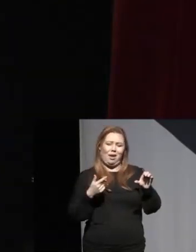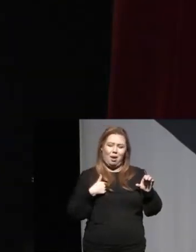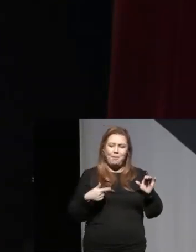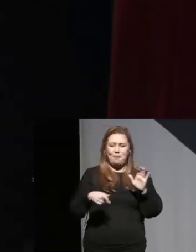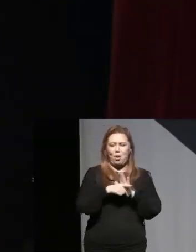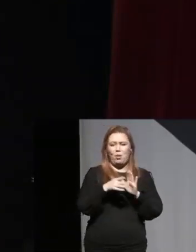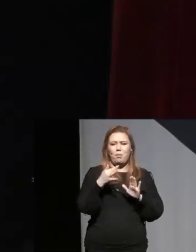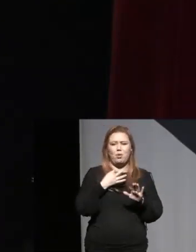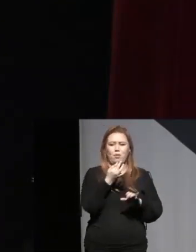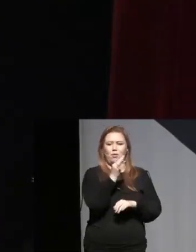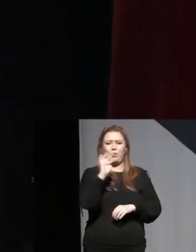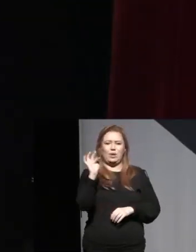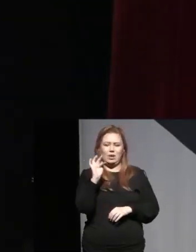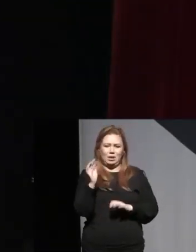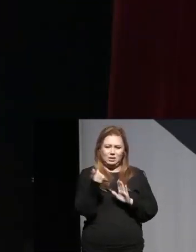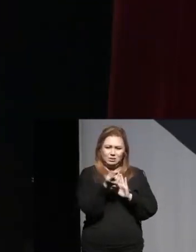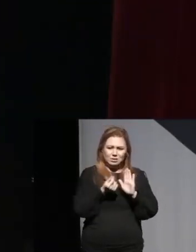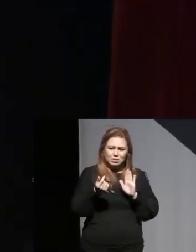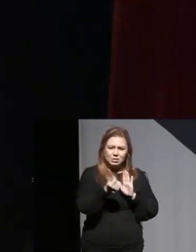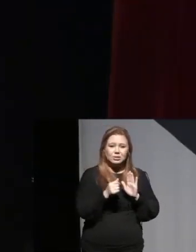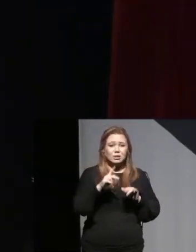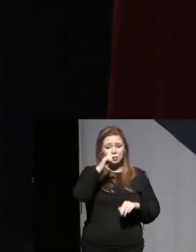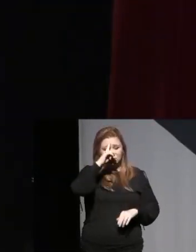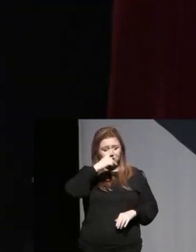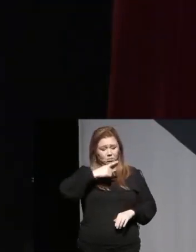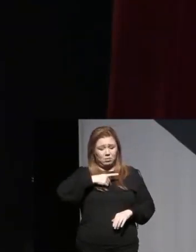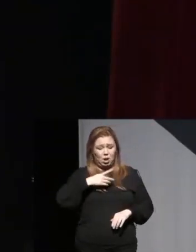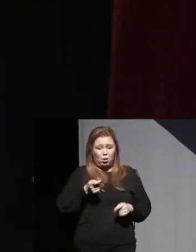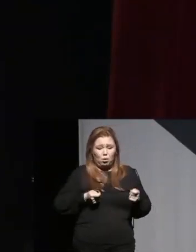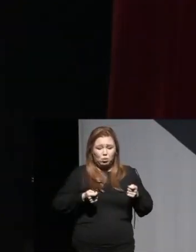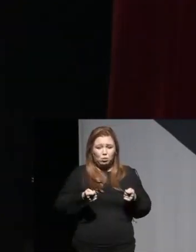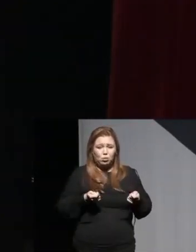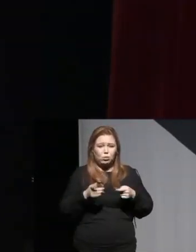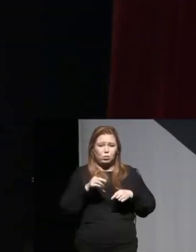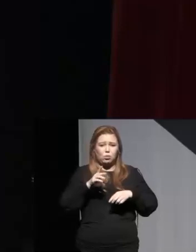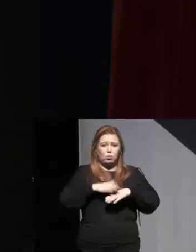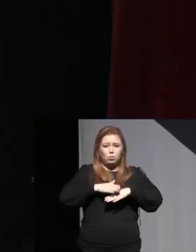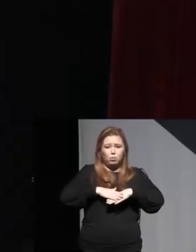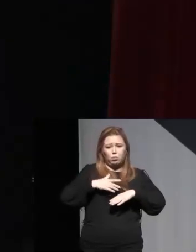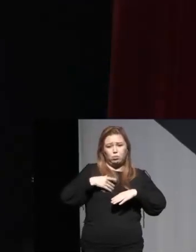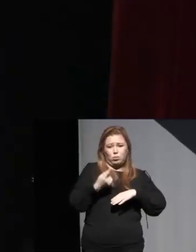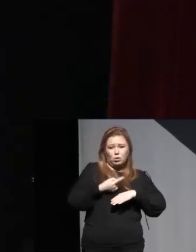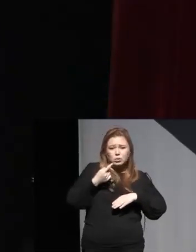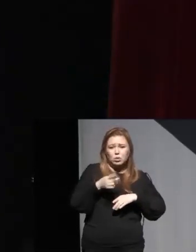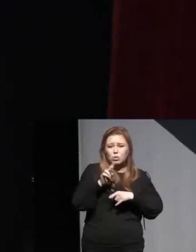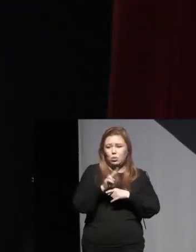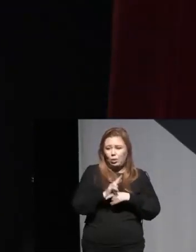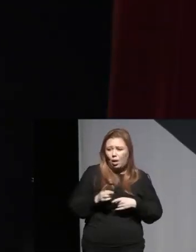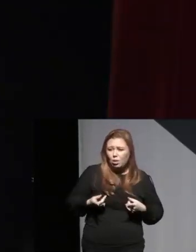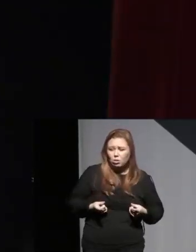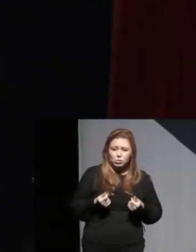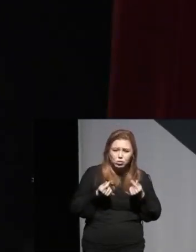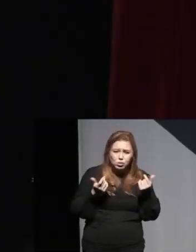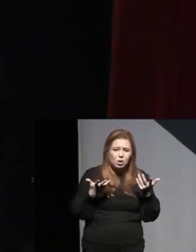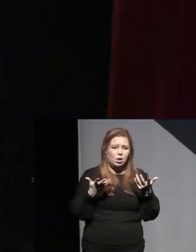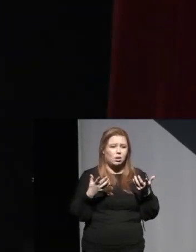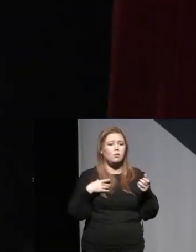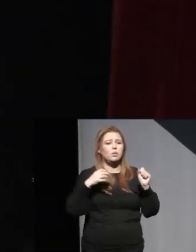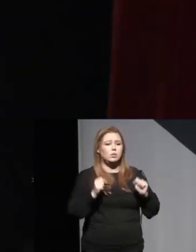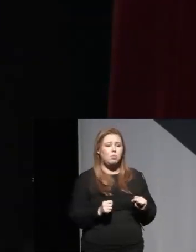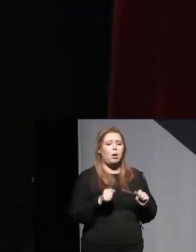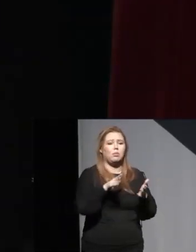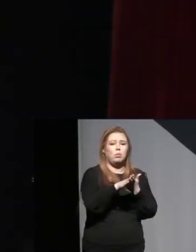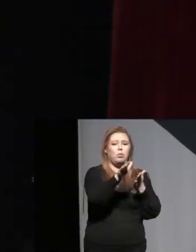possibilidade de se autogerenciar economicamente? Ou seja, você poderia, eventualmente, publicar